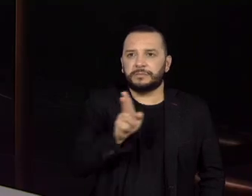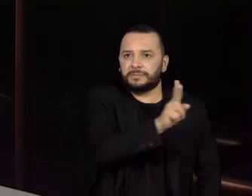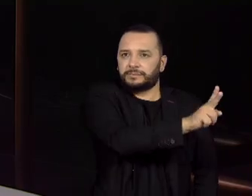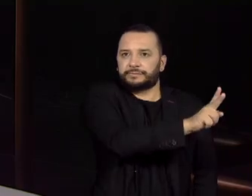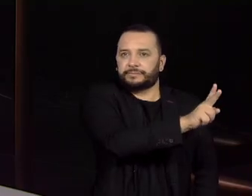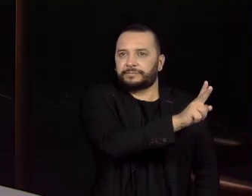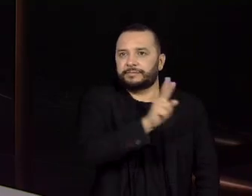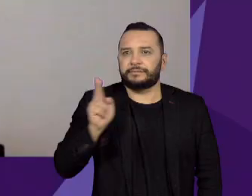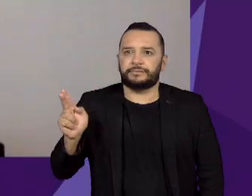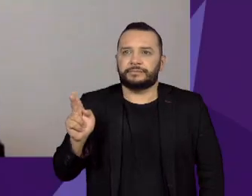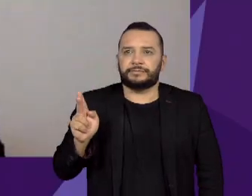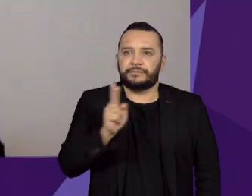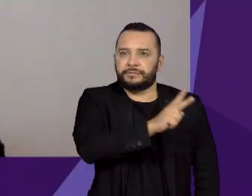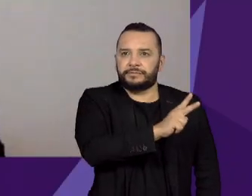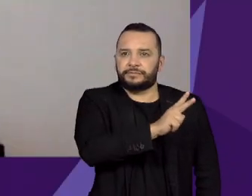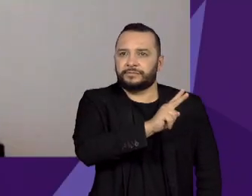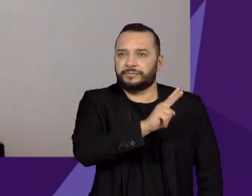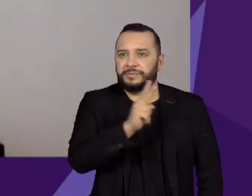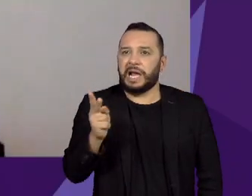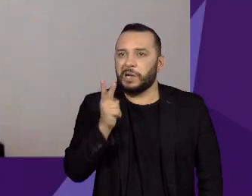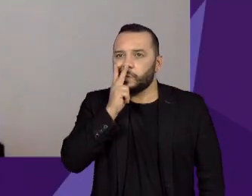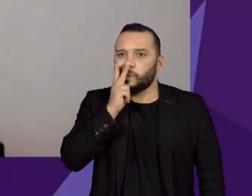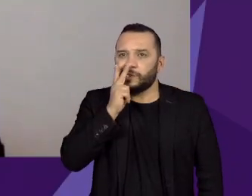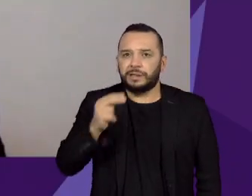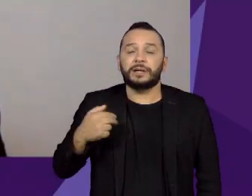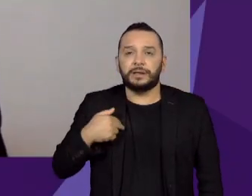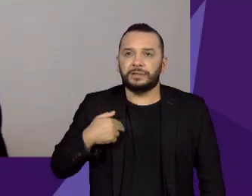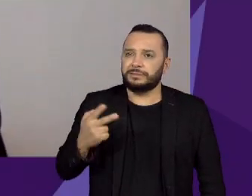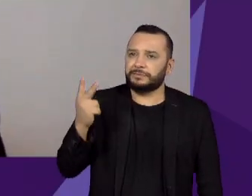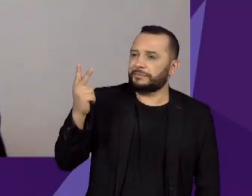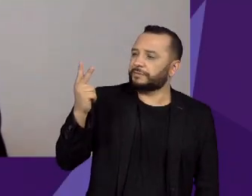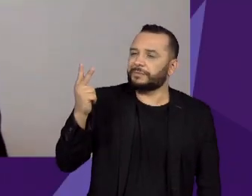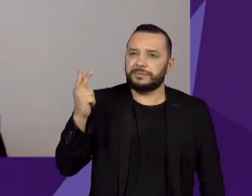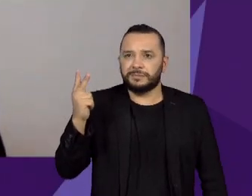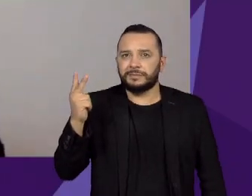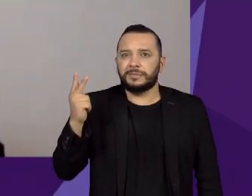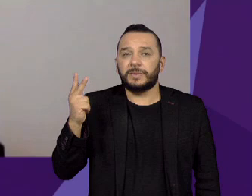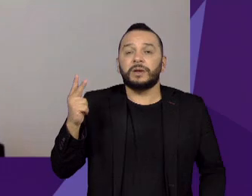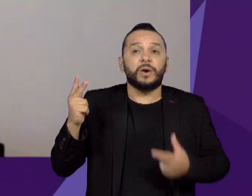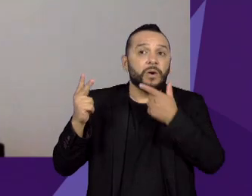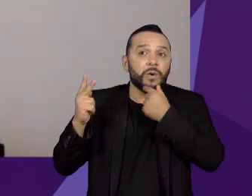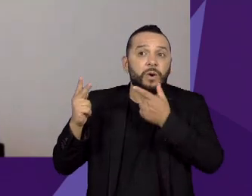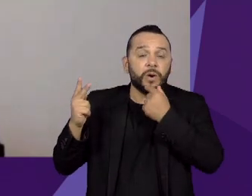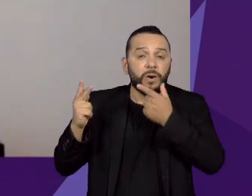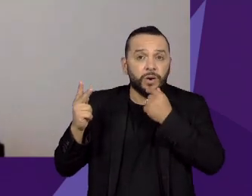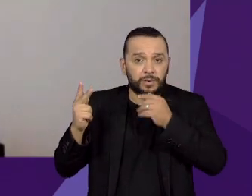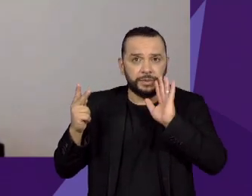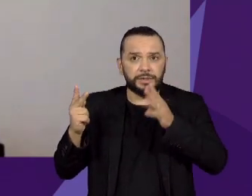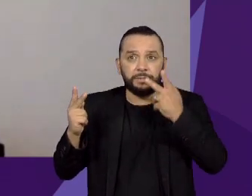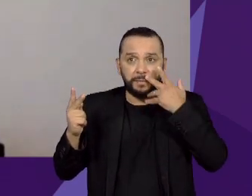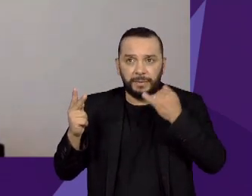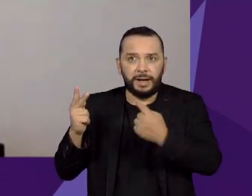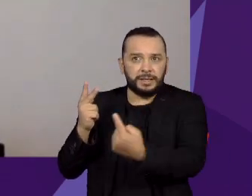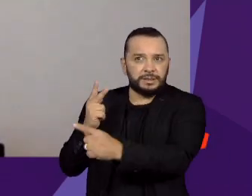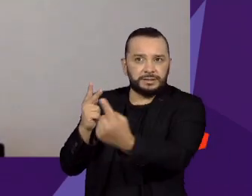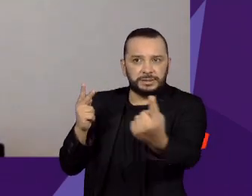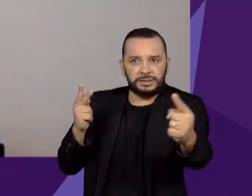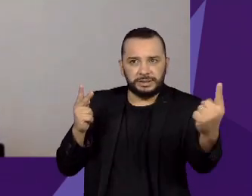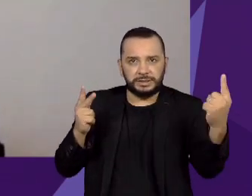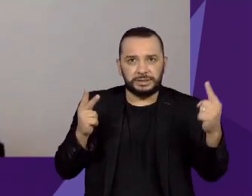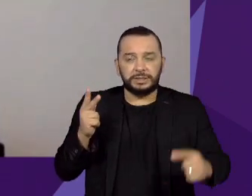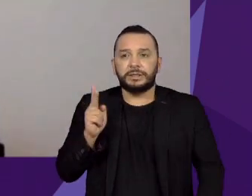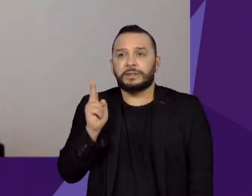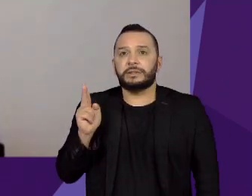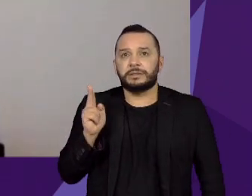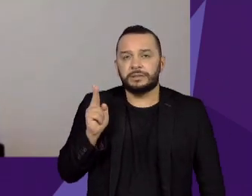Olha, vou lhe dizer como é que foi. Eu ficava segurando aquilo, eu não gostava. E o homem chegou na sala e o cigarro